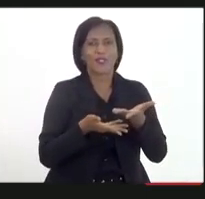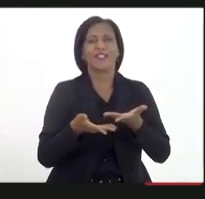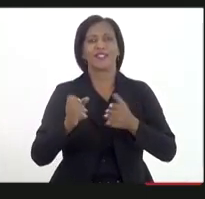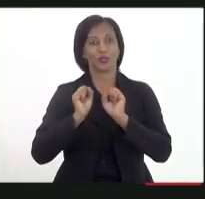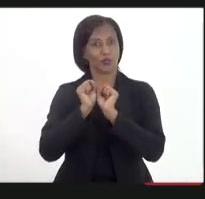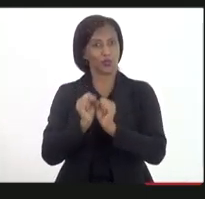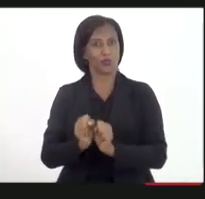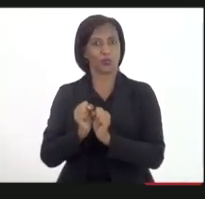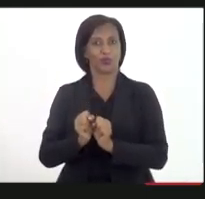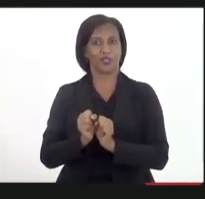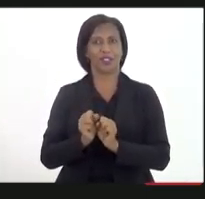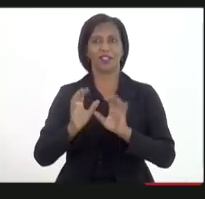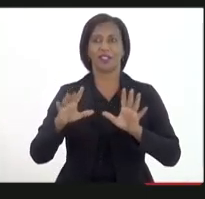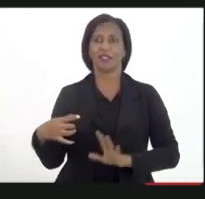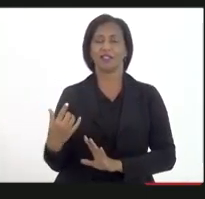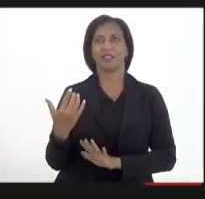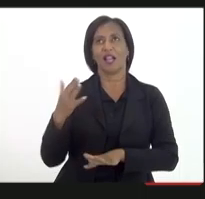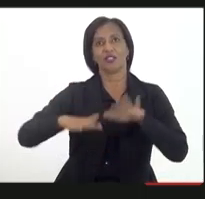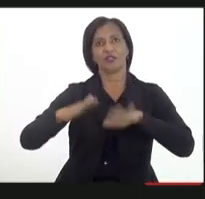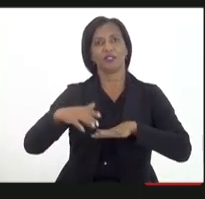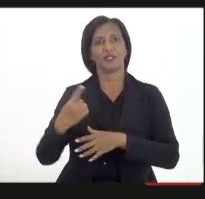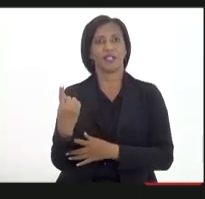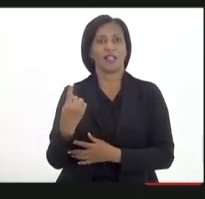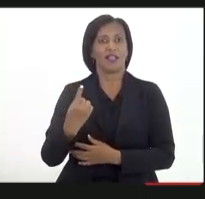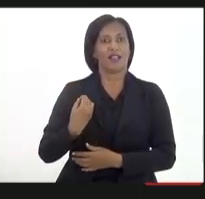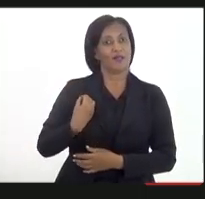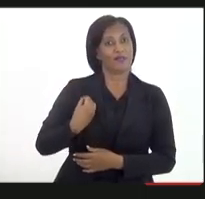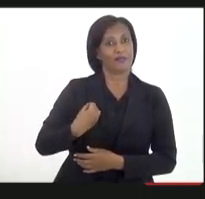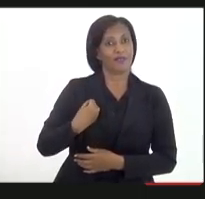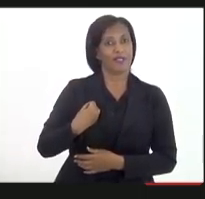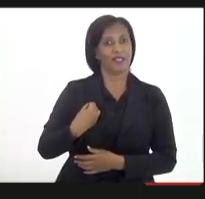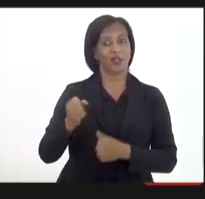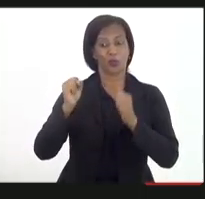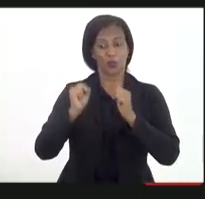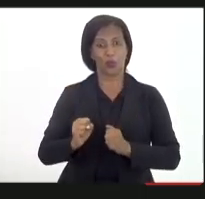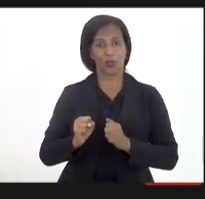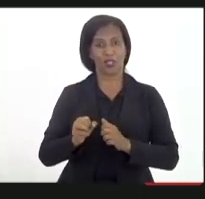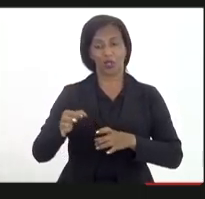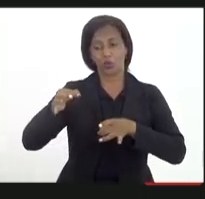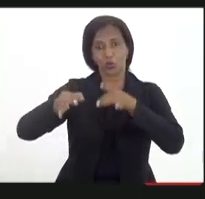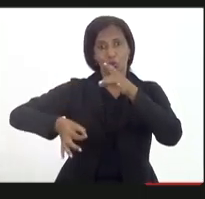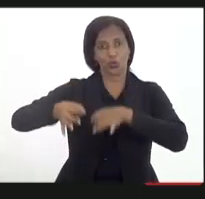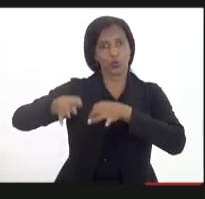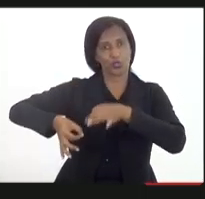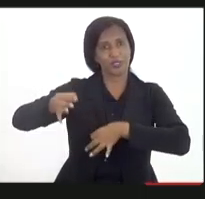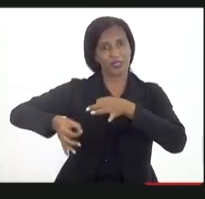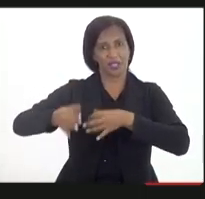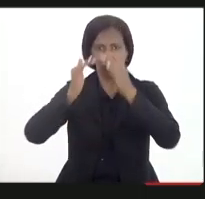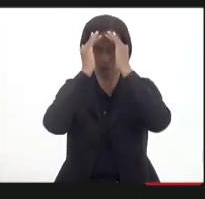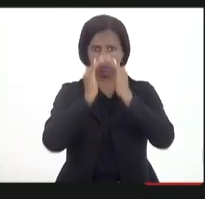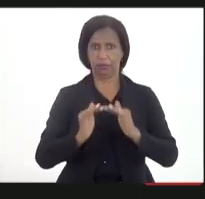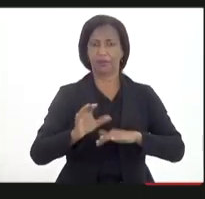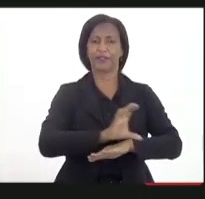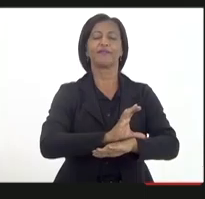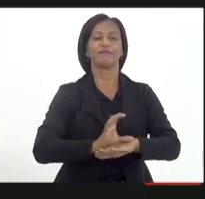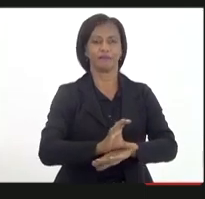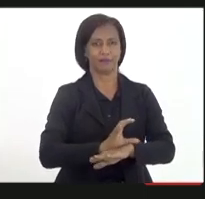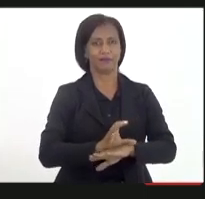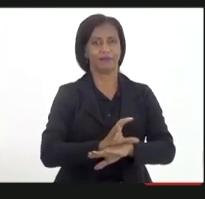vezes aqui que nós vamos ver o nosso estado a presença do Poder Judiciário né na criação né respeitando a Constituição com